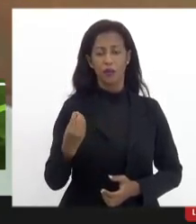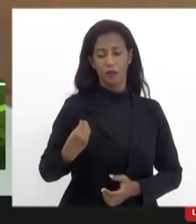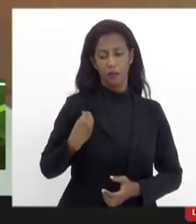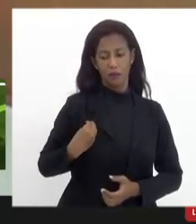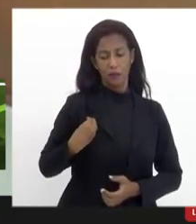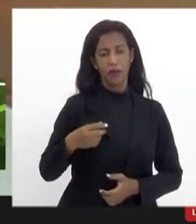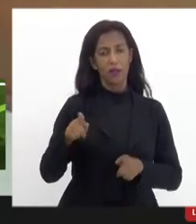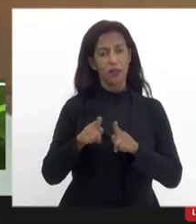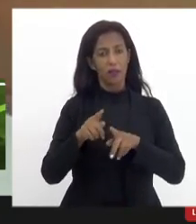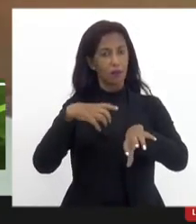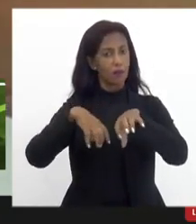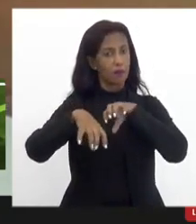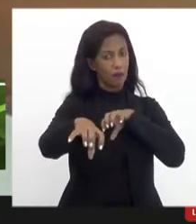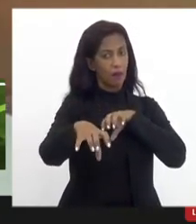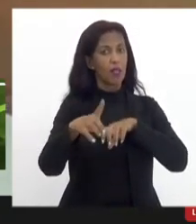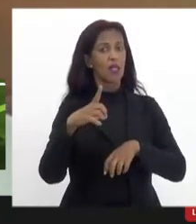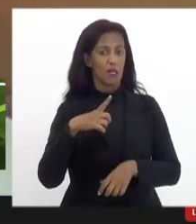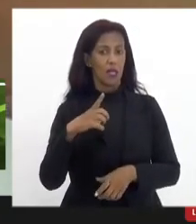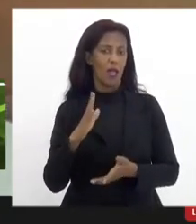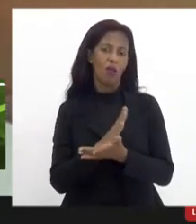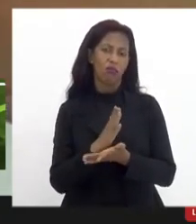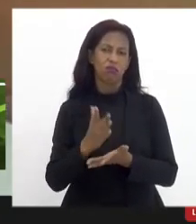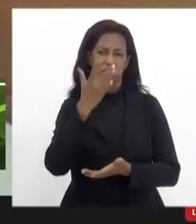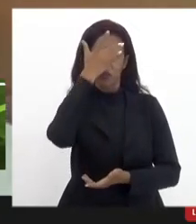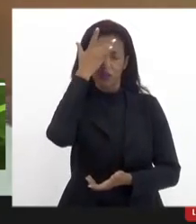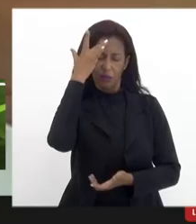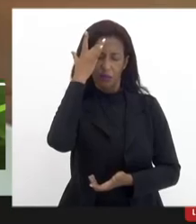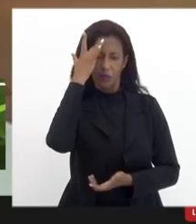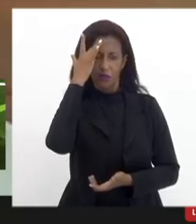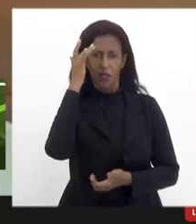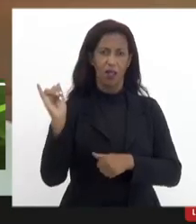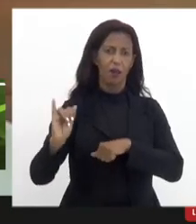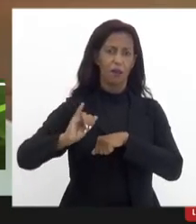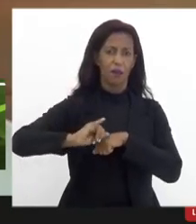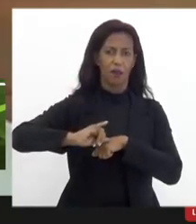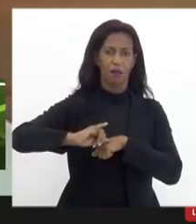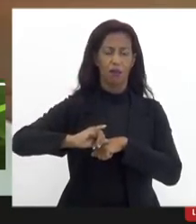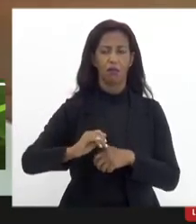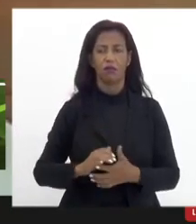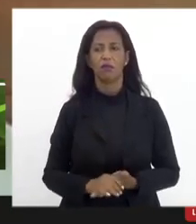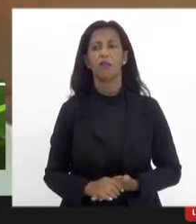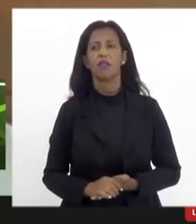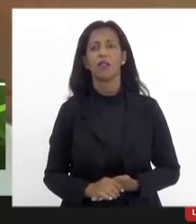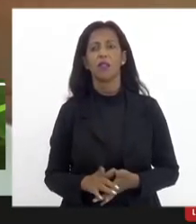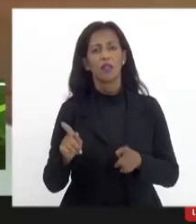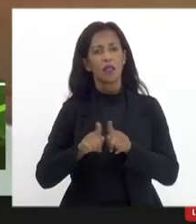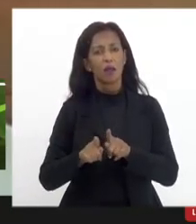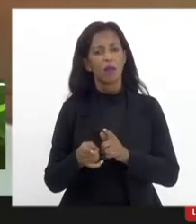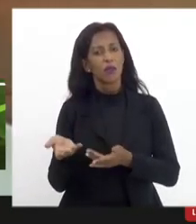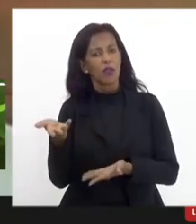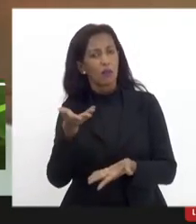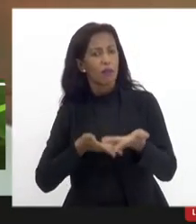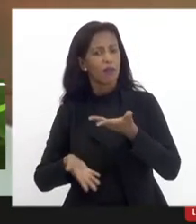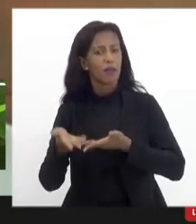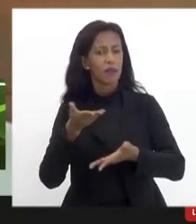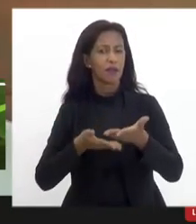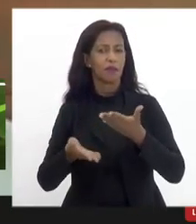que haja visto muitos moram na capital e poderia estar participando diretamente,